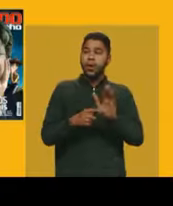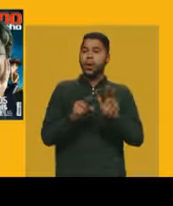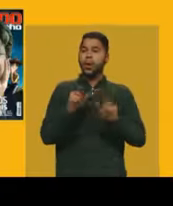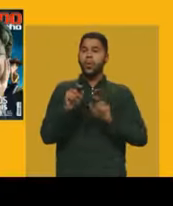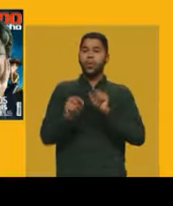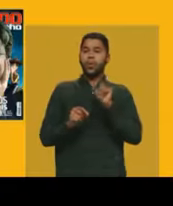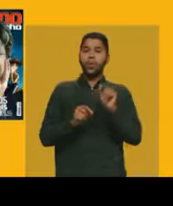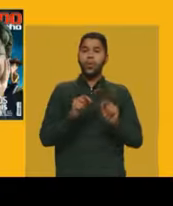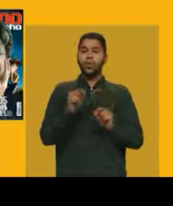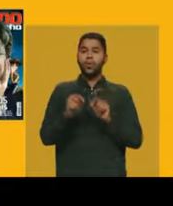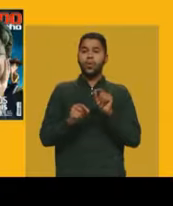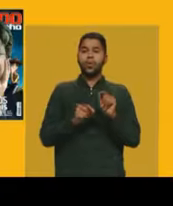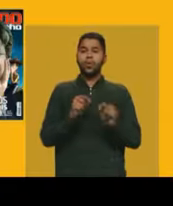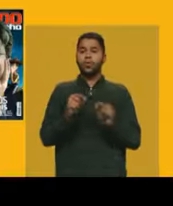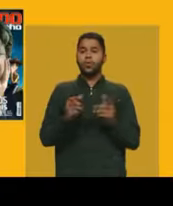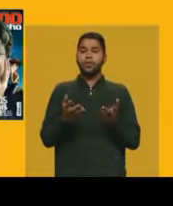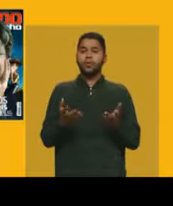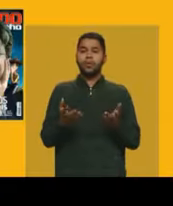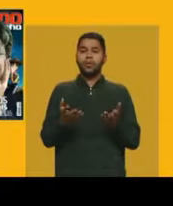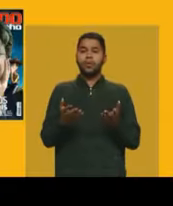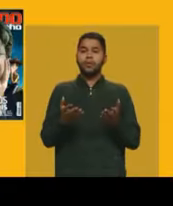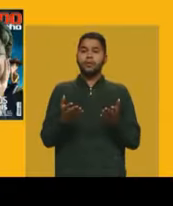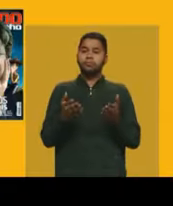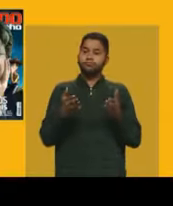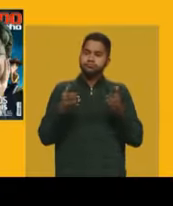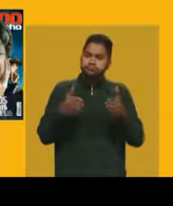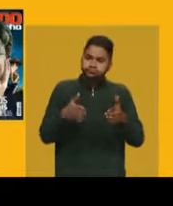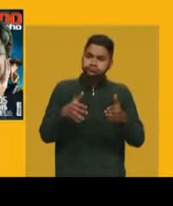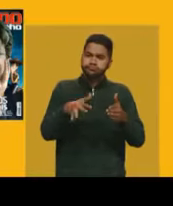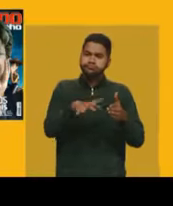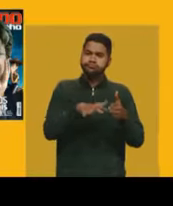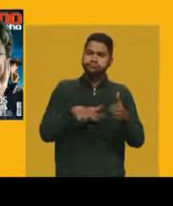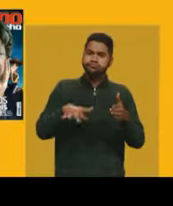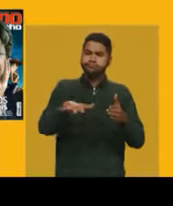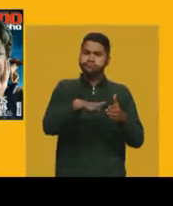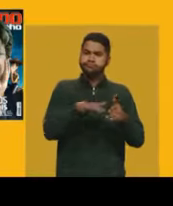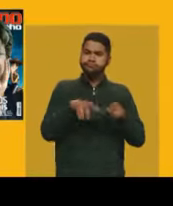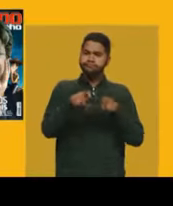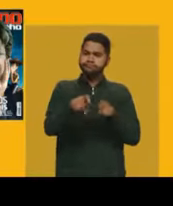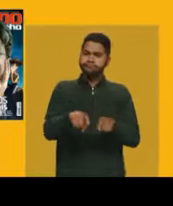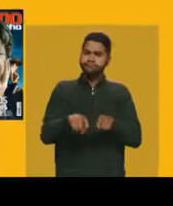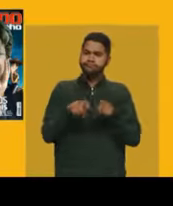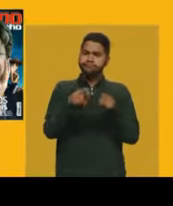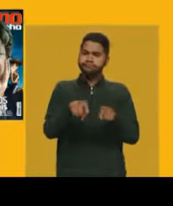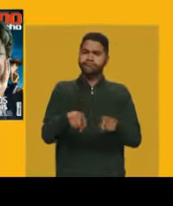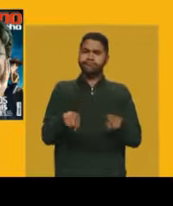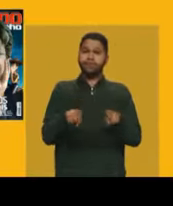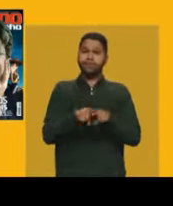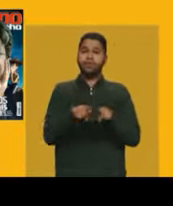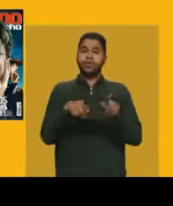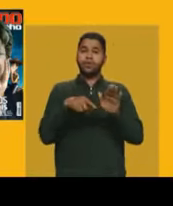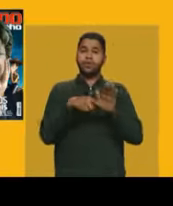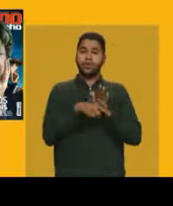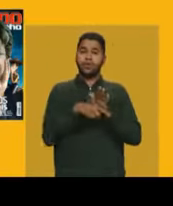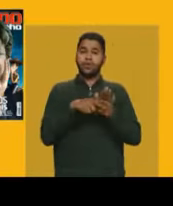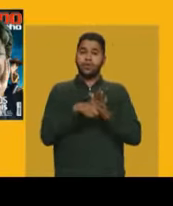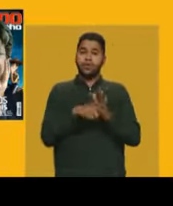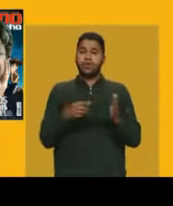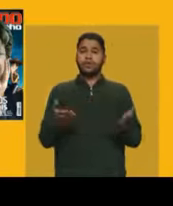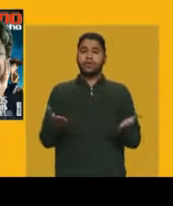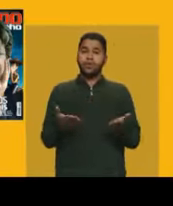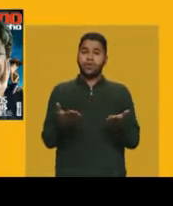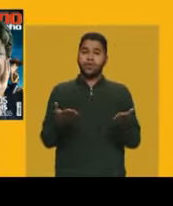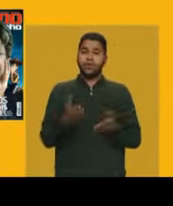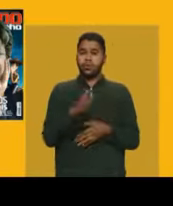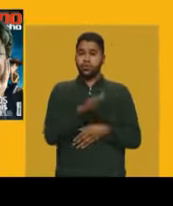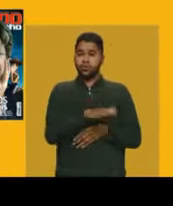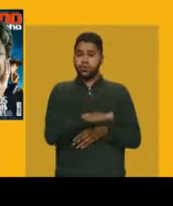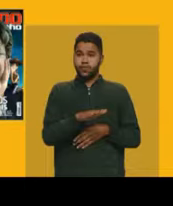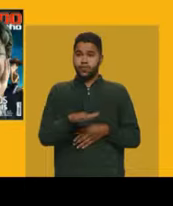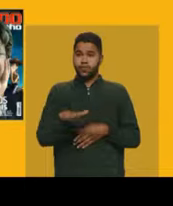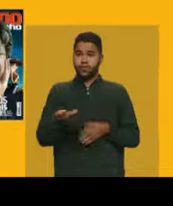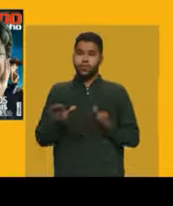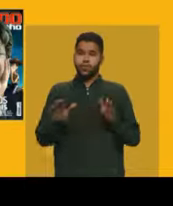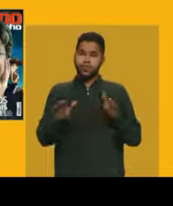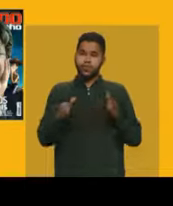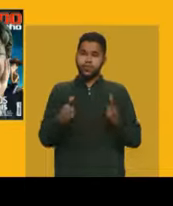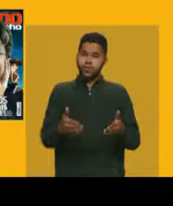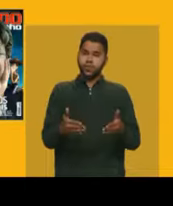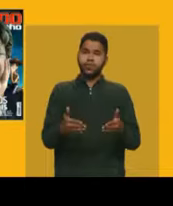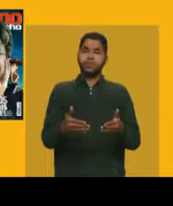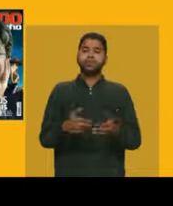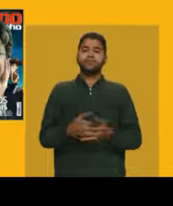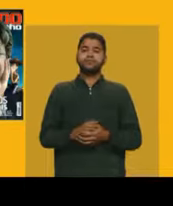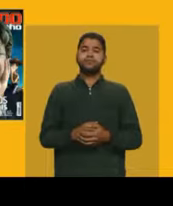trabalhar, né? A parte lá rural. As ciências hoje, que é para criança, fim de ano